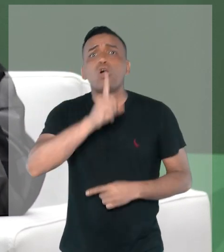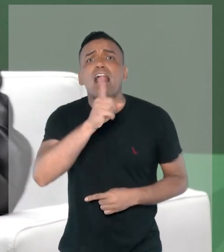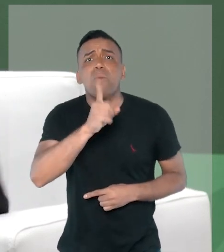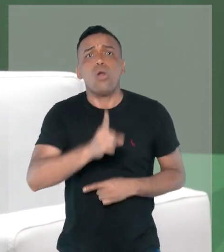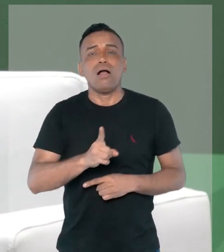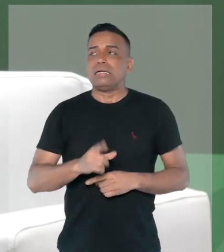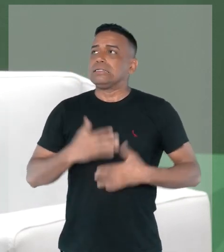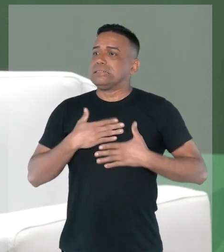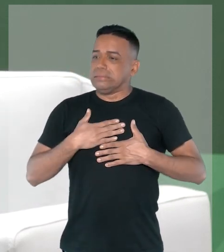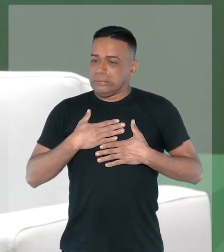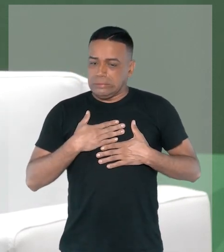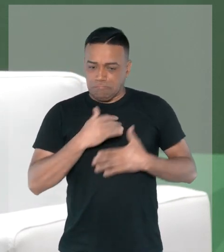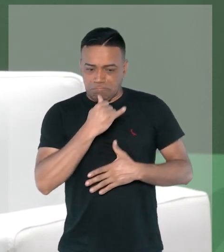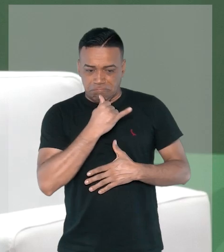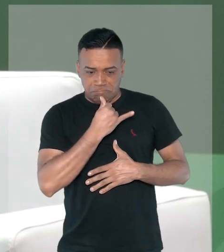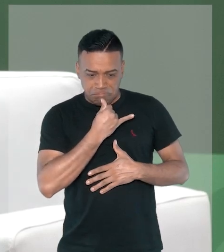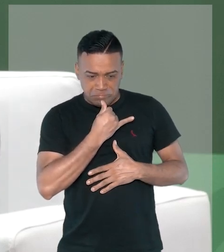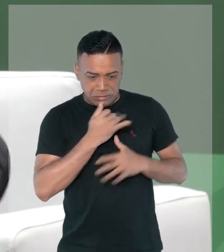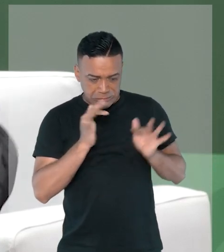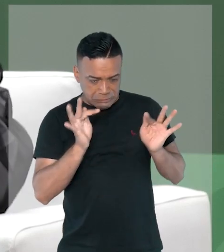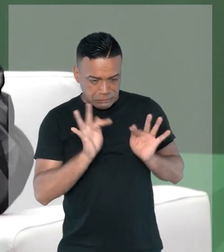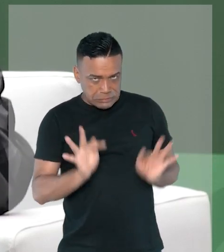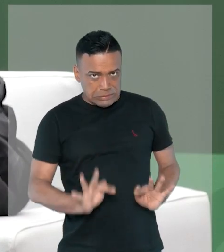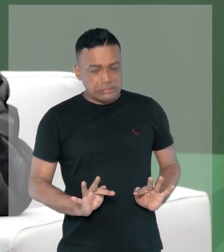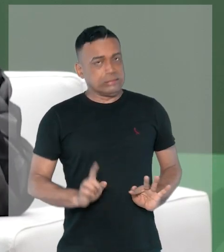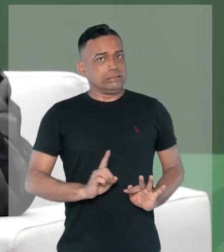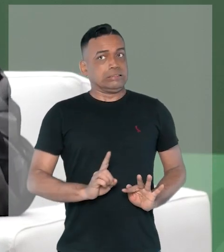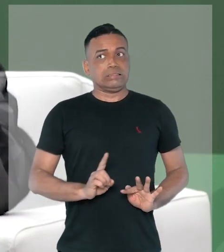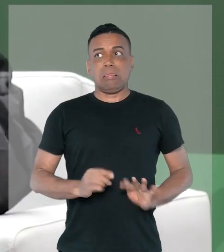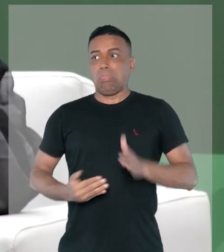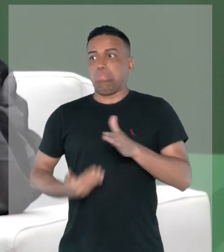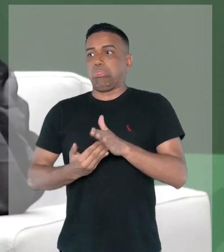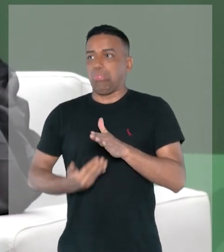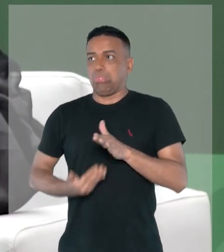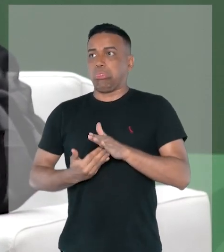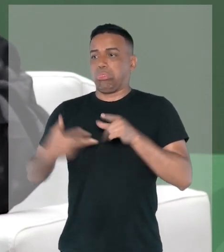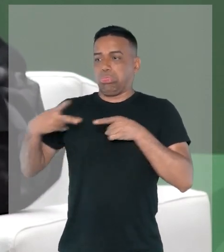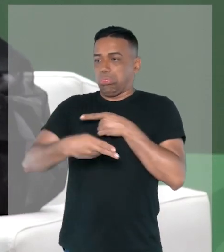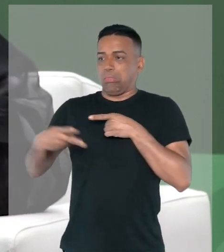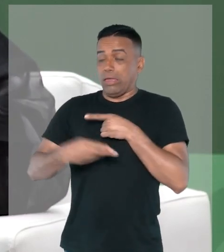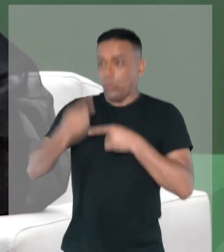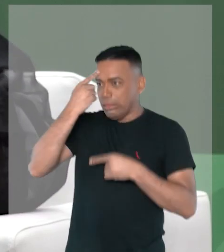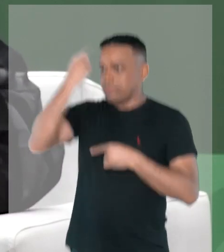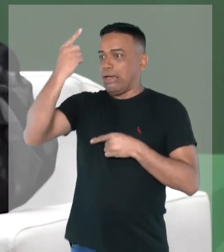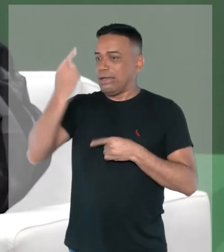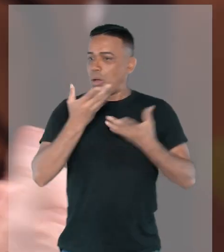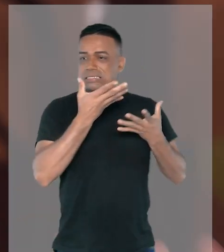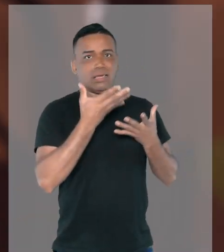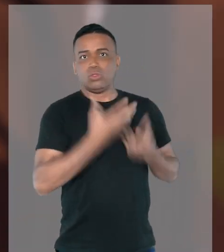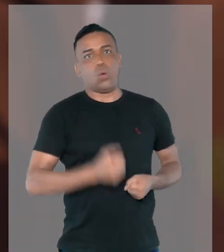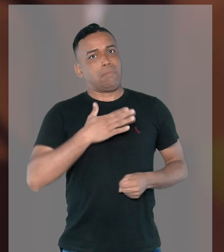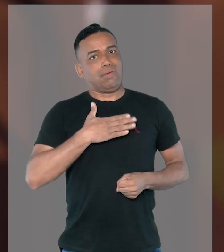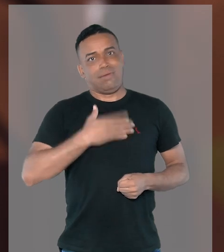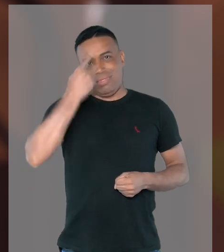boca, você não fica feliz. Não é? Você vai ficar, não pude falar, não me deixaram falar. Eu tinha uma ideia e não aceitaram